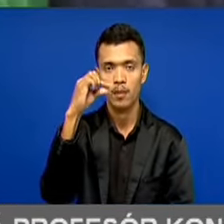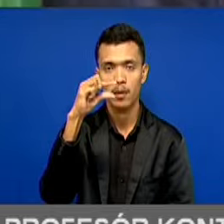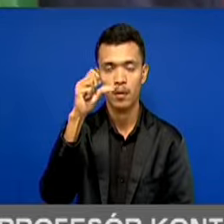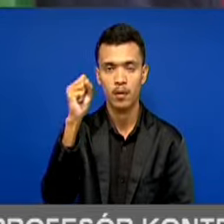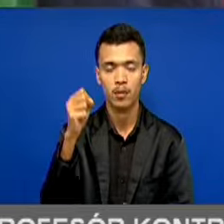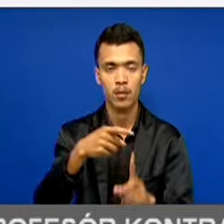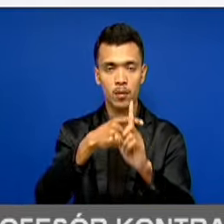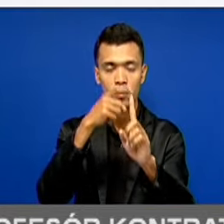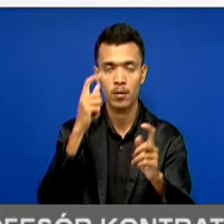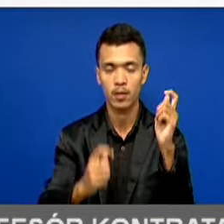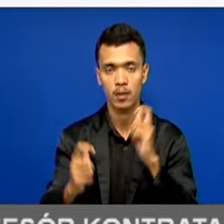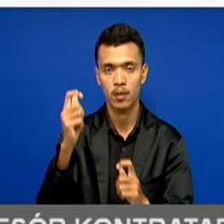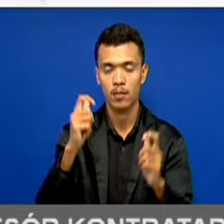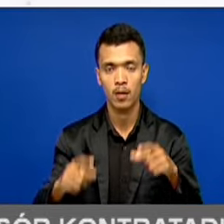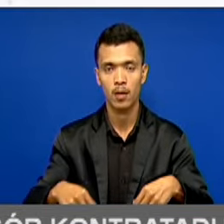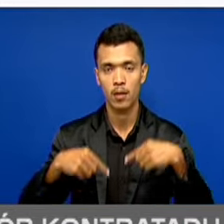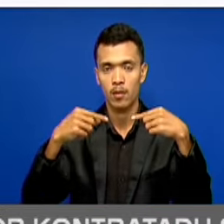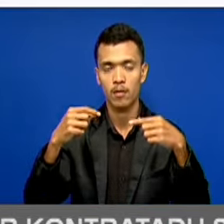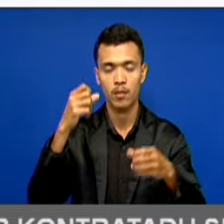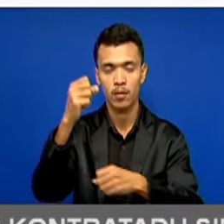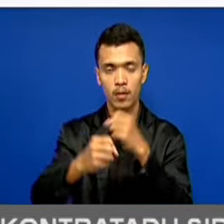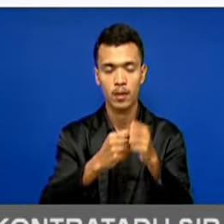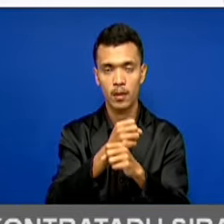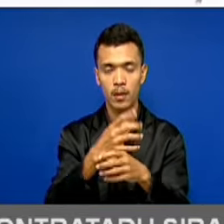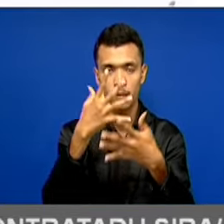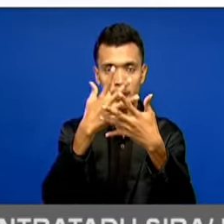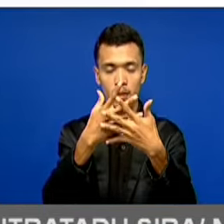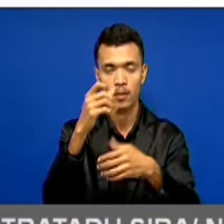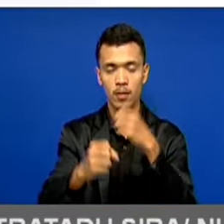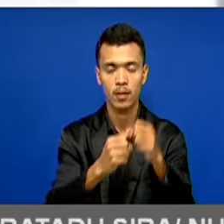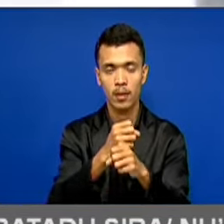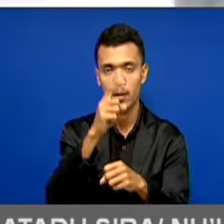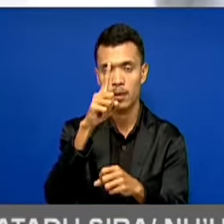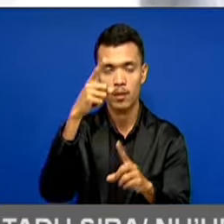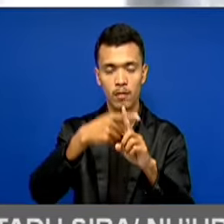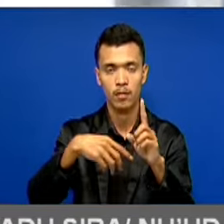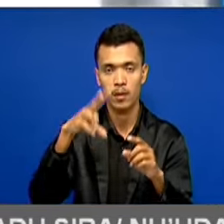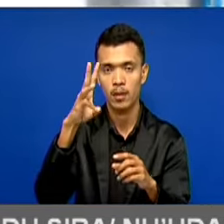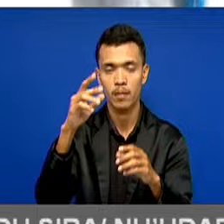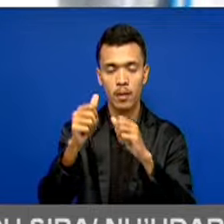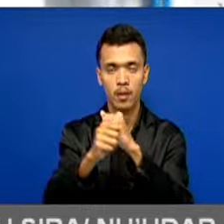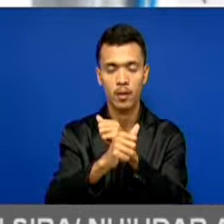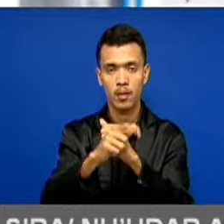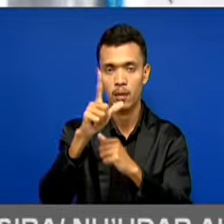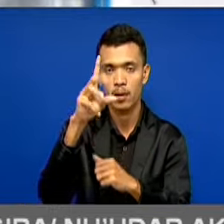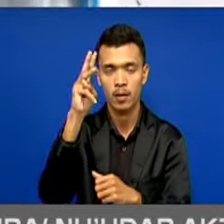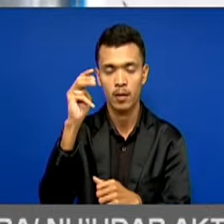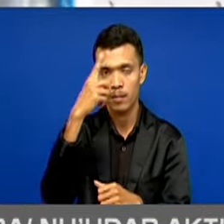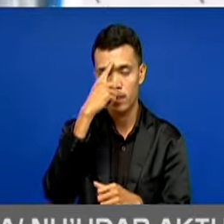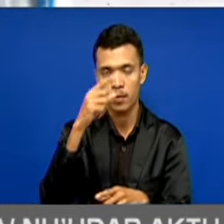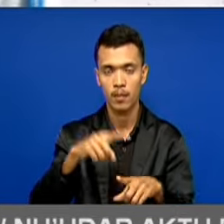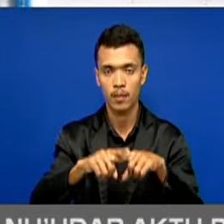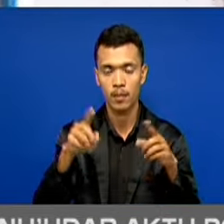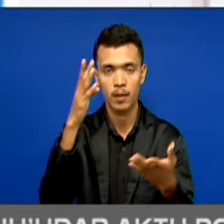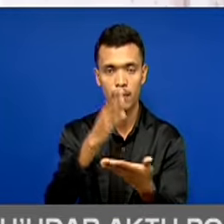Russi Tribunal ato aplica pena Tinan Ida, Fulan Nen Barguido LM, no suspende ba Tinan Ida, Fulan Nen, também objeto crime